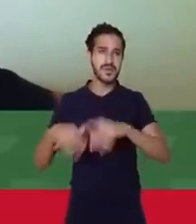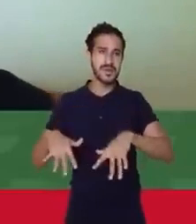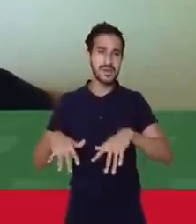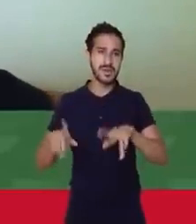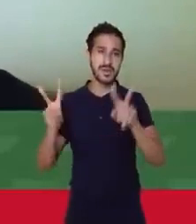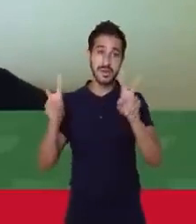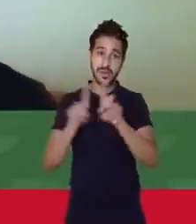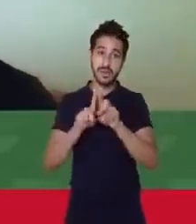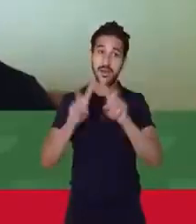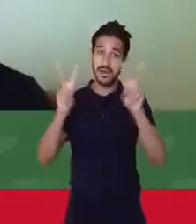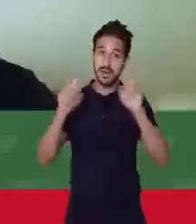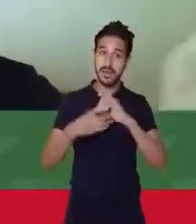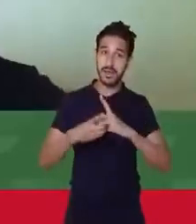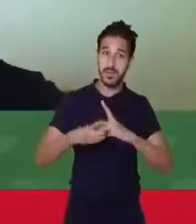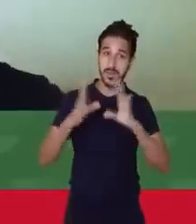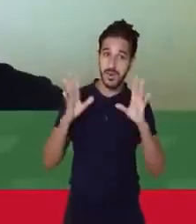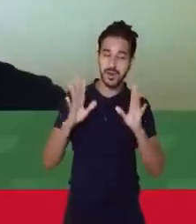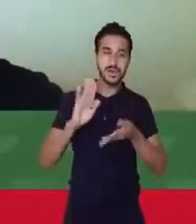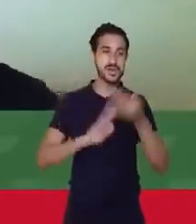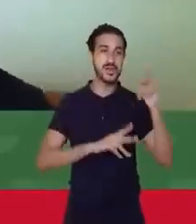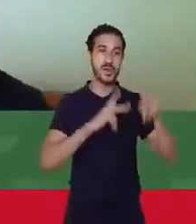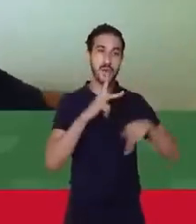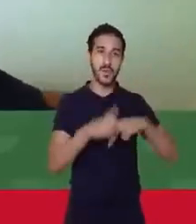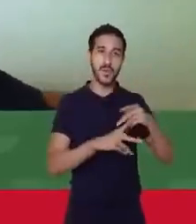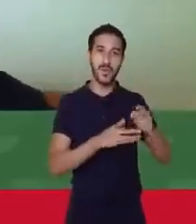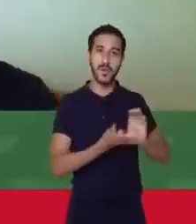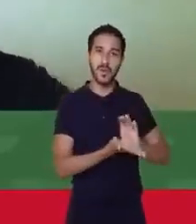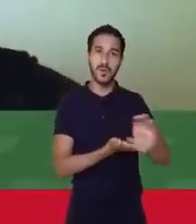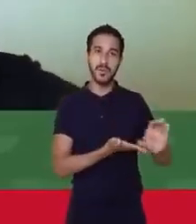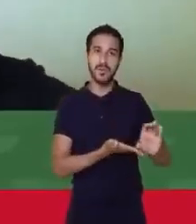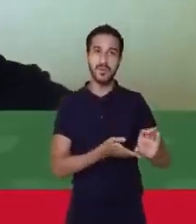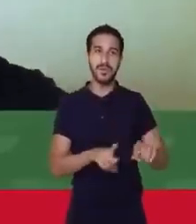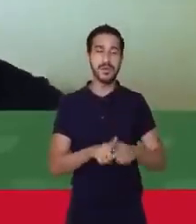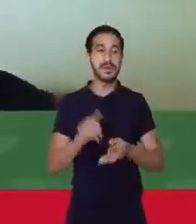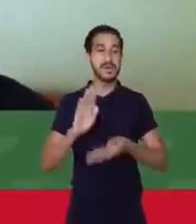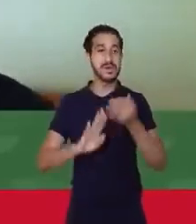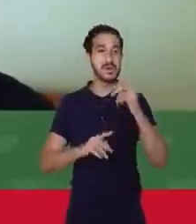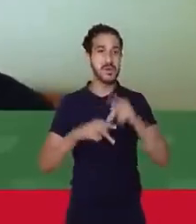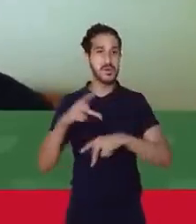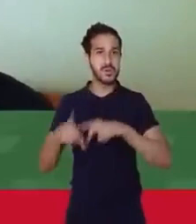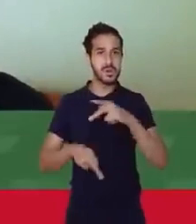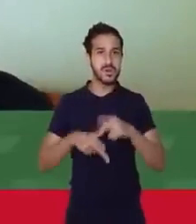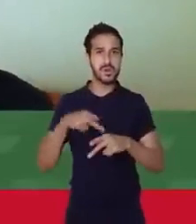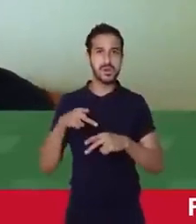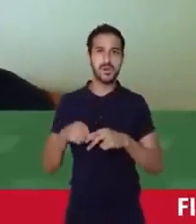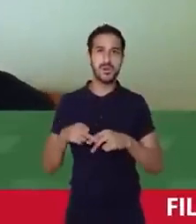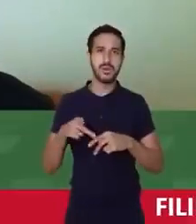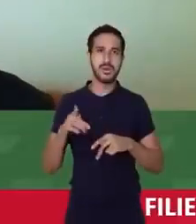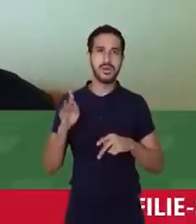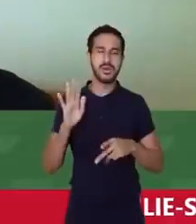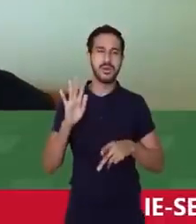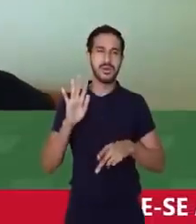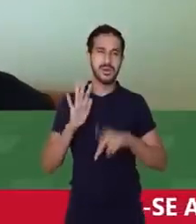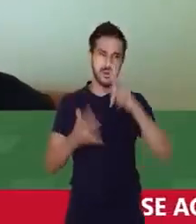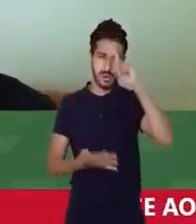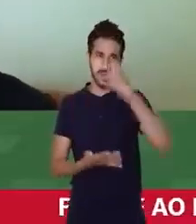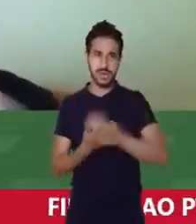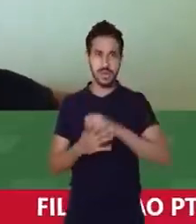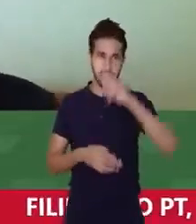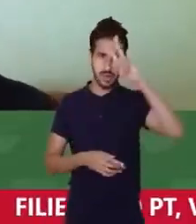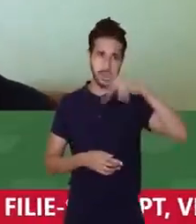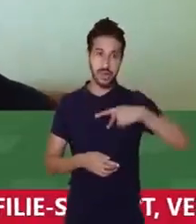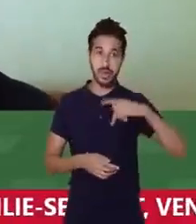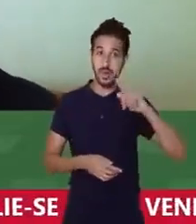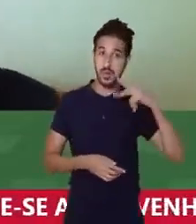também a democracia. Então, tira o povo do orçamento e tira o povo da escolha da sua